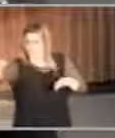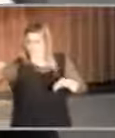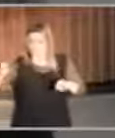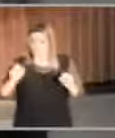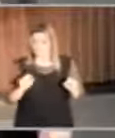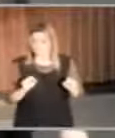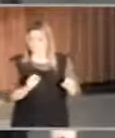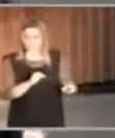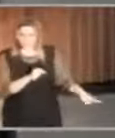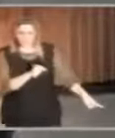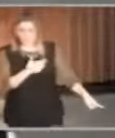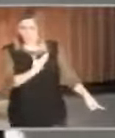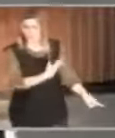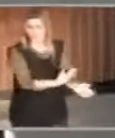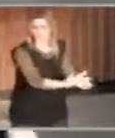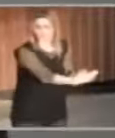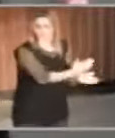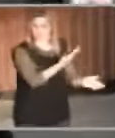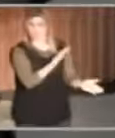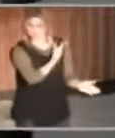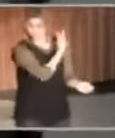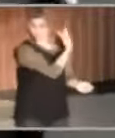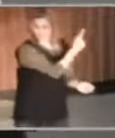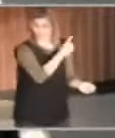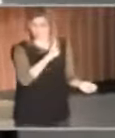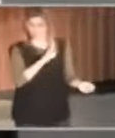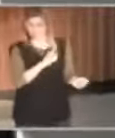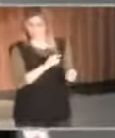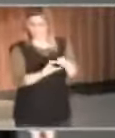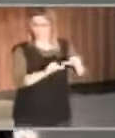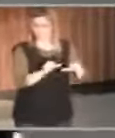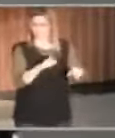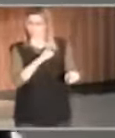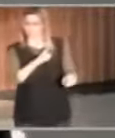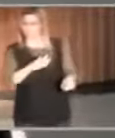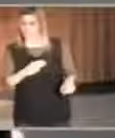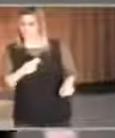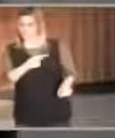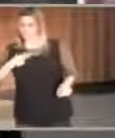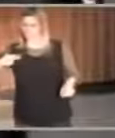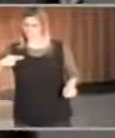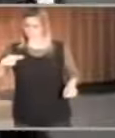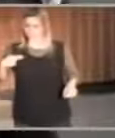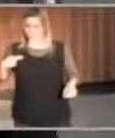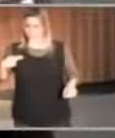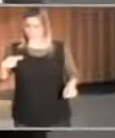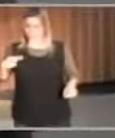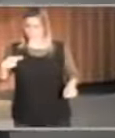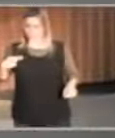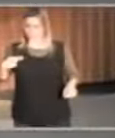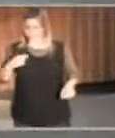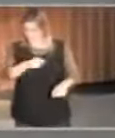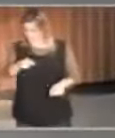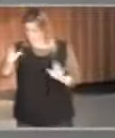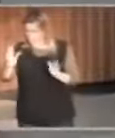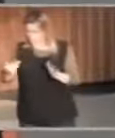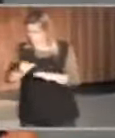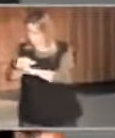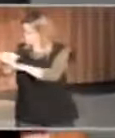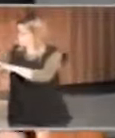se tornaram pastores continuam indo nas congregações quantas vezes quantas você já foi numa congregação